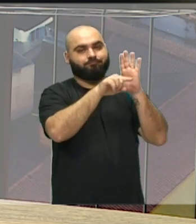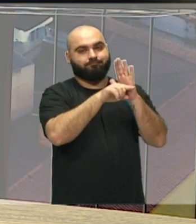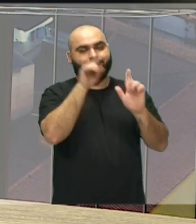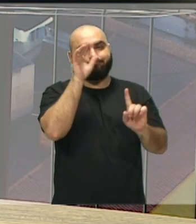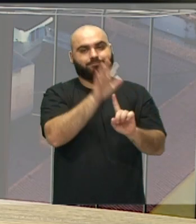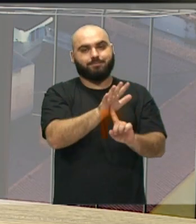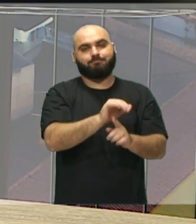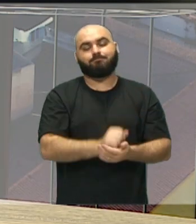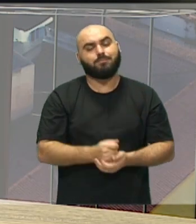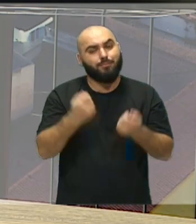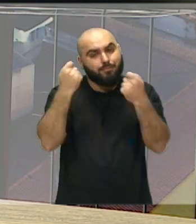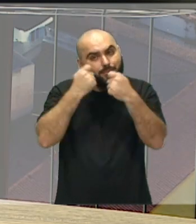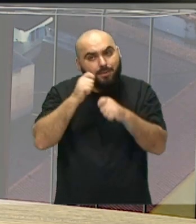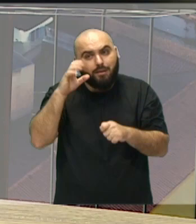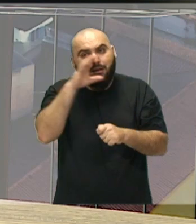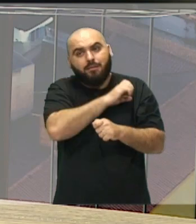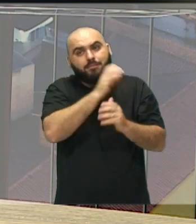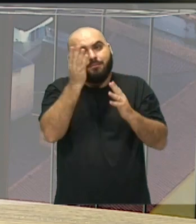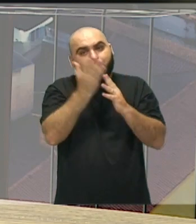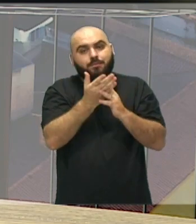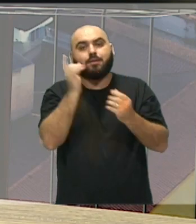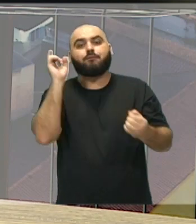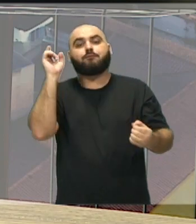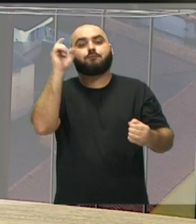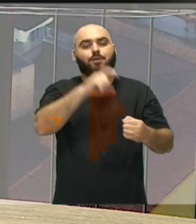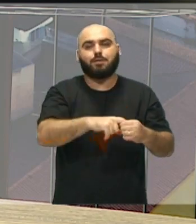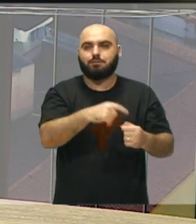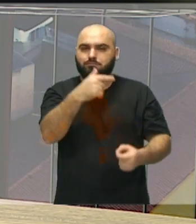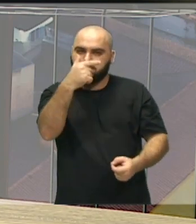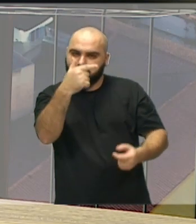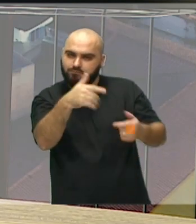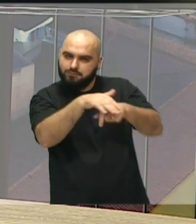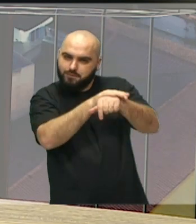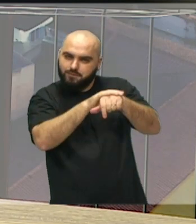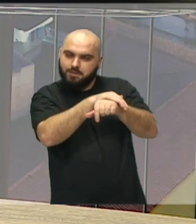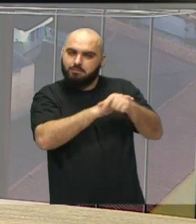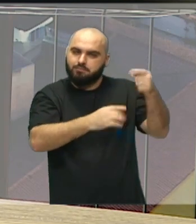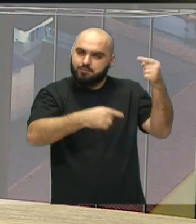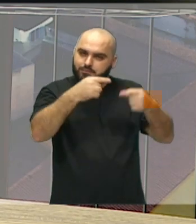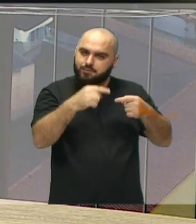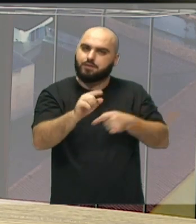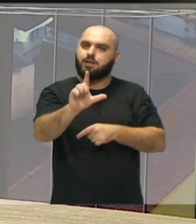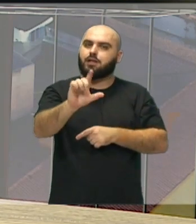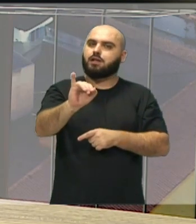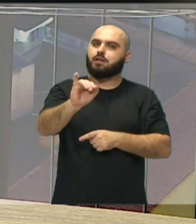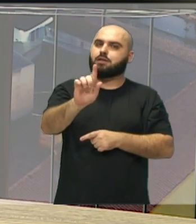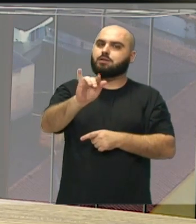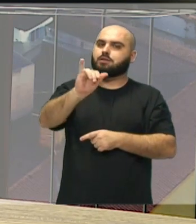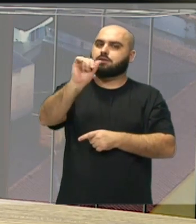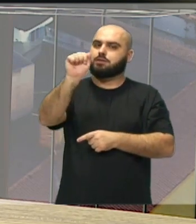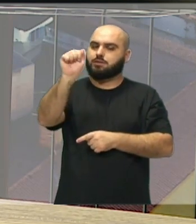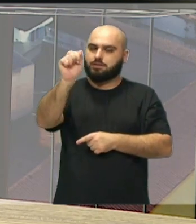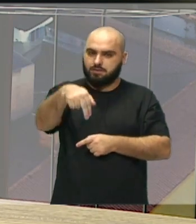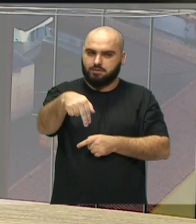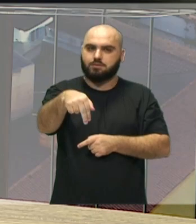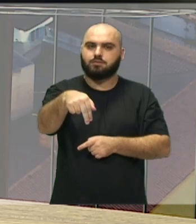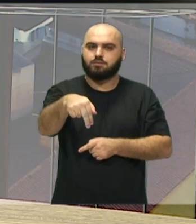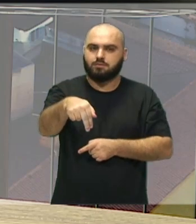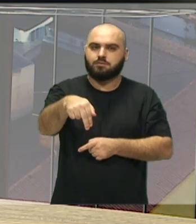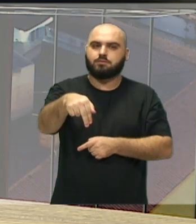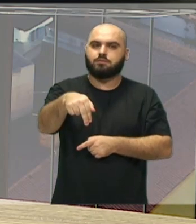gente tem que fazer um pequeno intervalo. Na volta, a gente continua conversando aqui com a Lígia Poletto Jean,